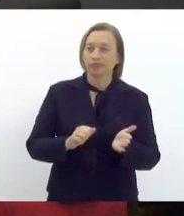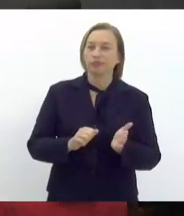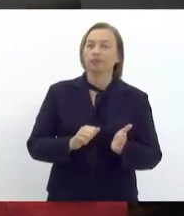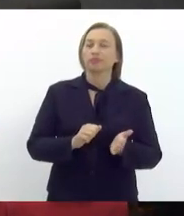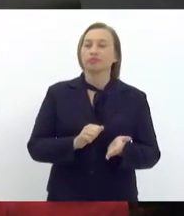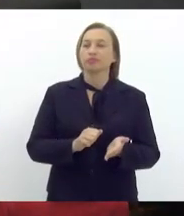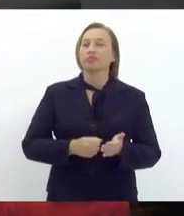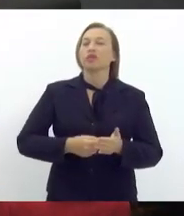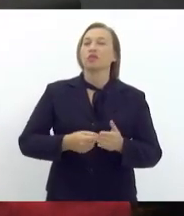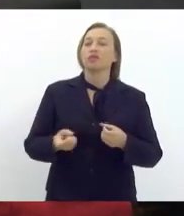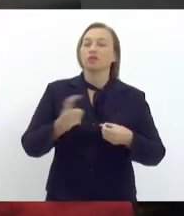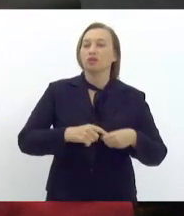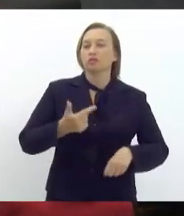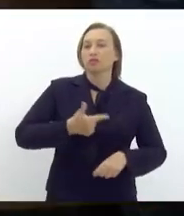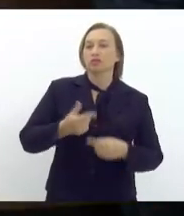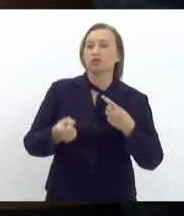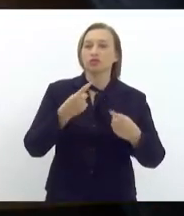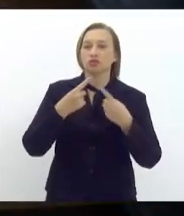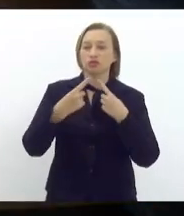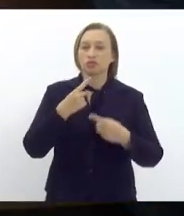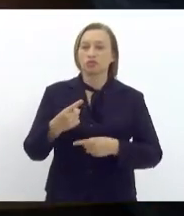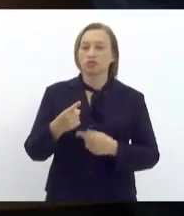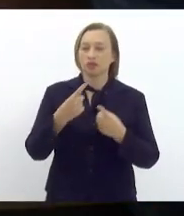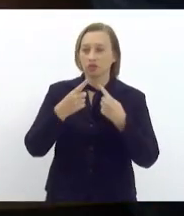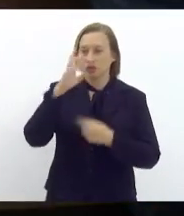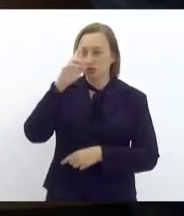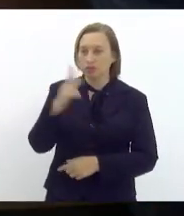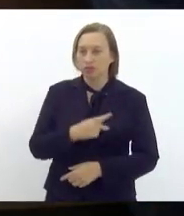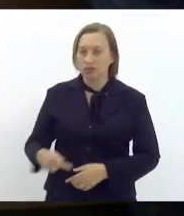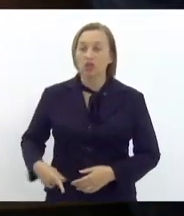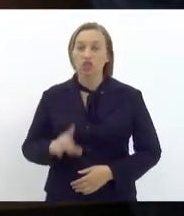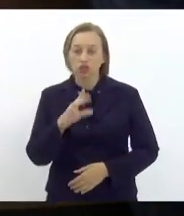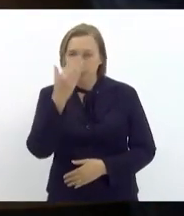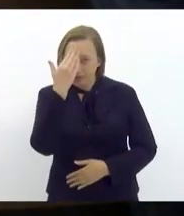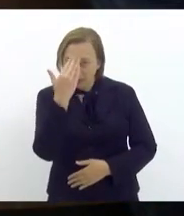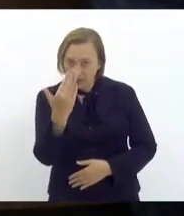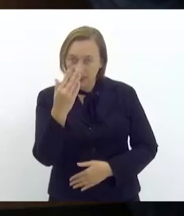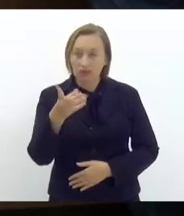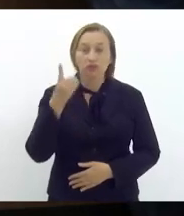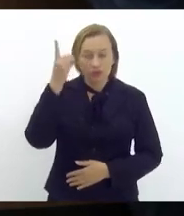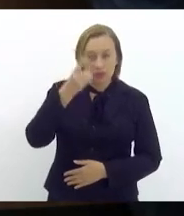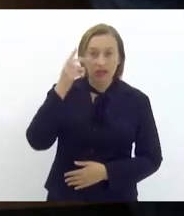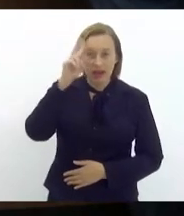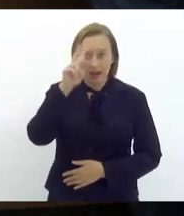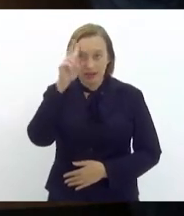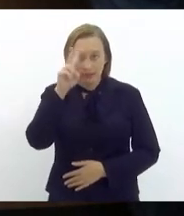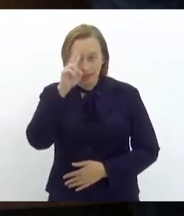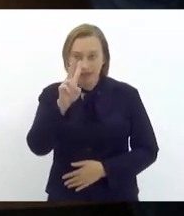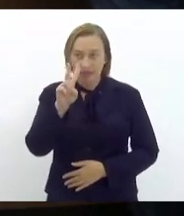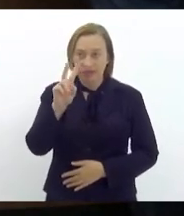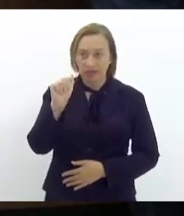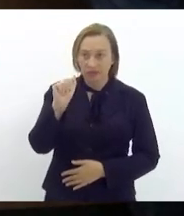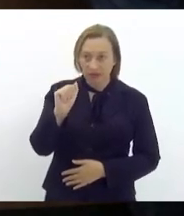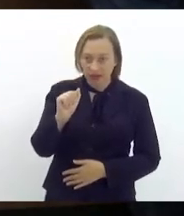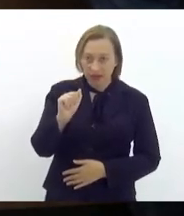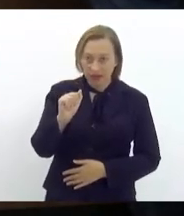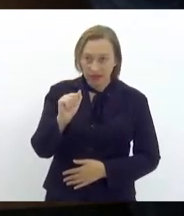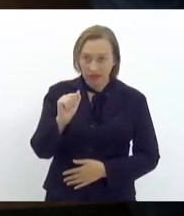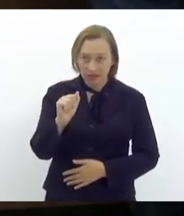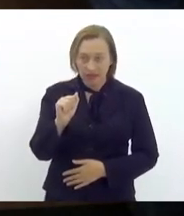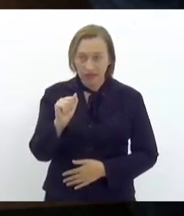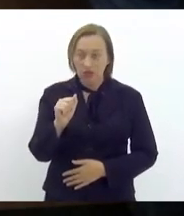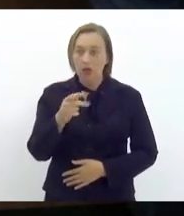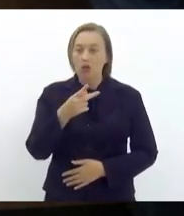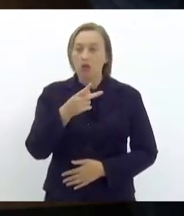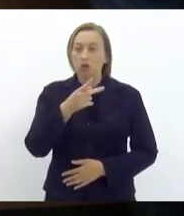para a segunda discussão para discutir presidente só para agradecer os deputados só para lembrar que as vagas são as vagas ociosas nenhum